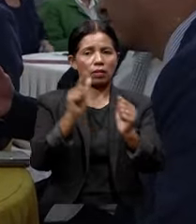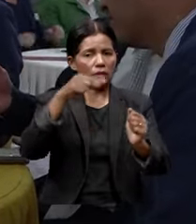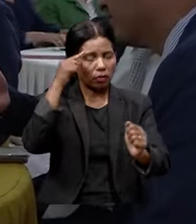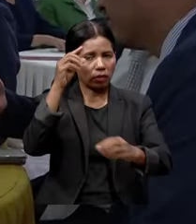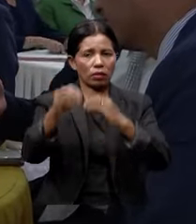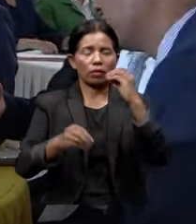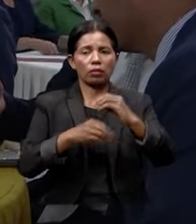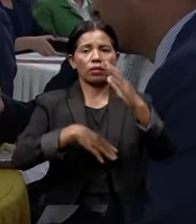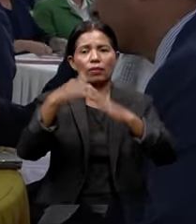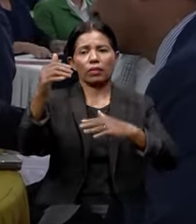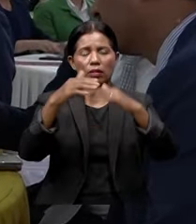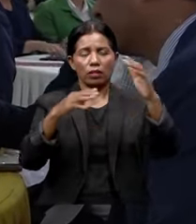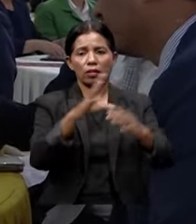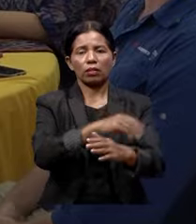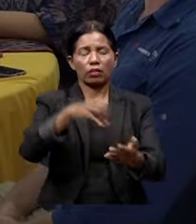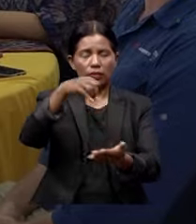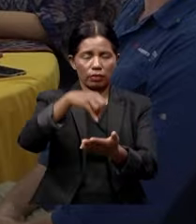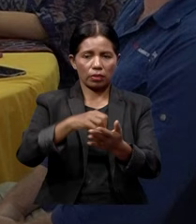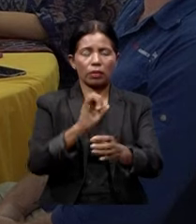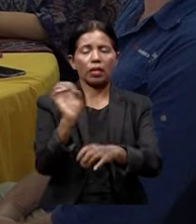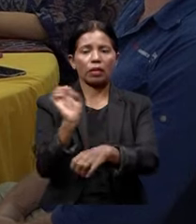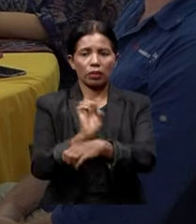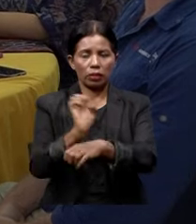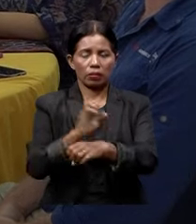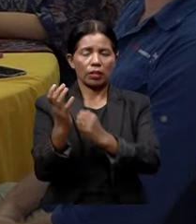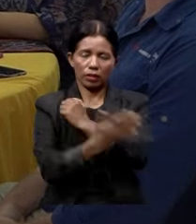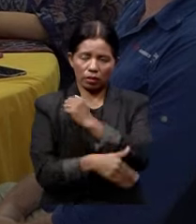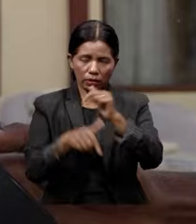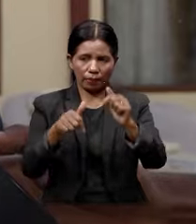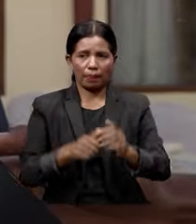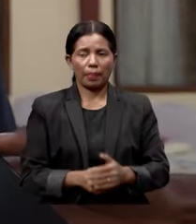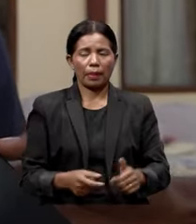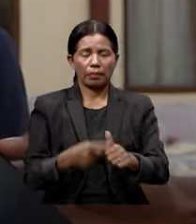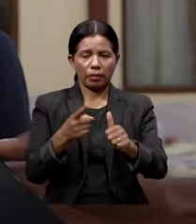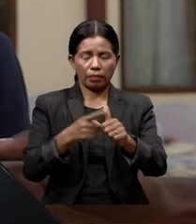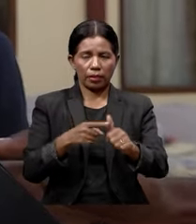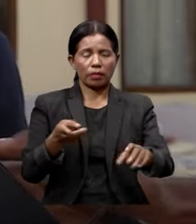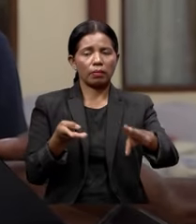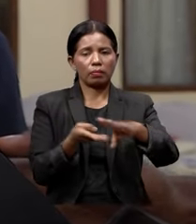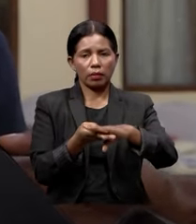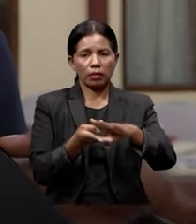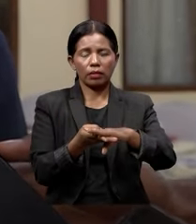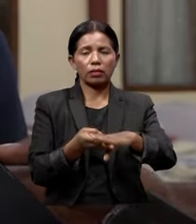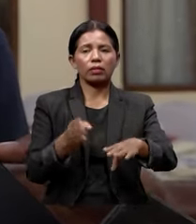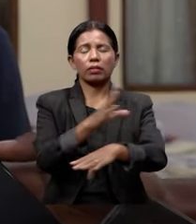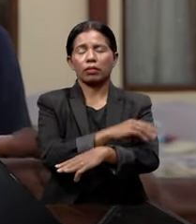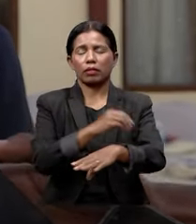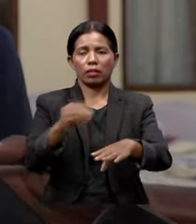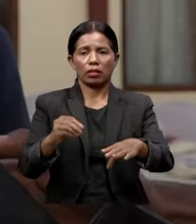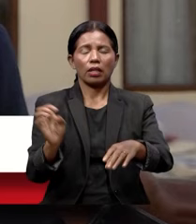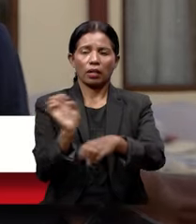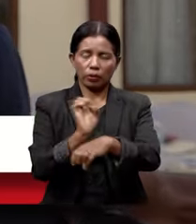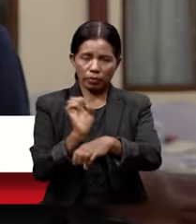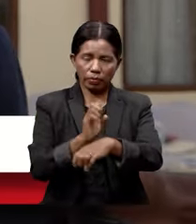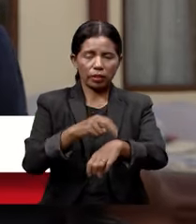a infraestrutura no investimento da economia e a Railaran. Primeiro, o governo Banco Central, coletou com a economia em